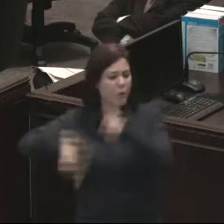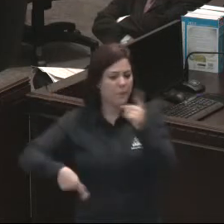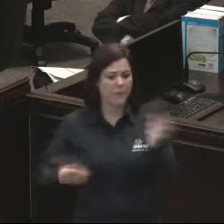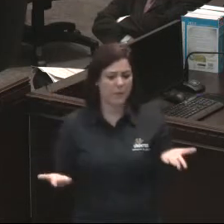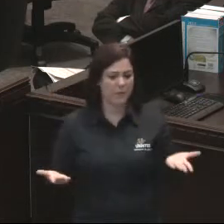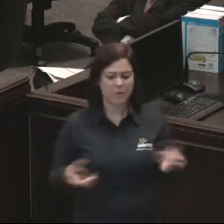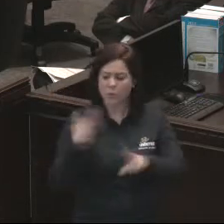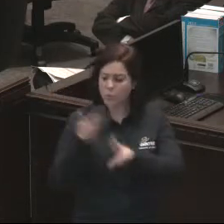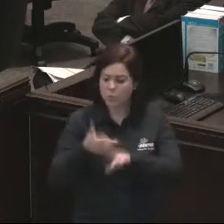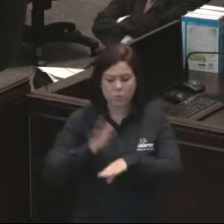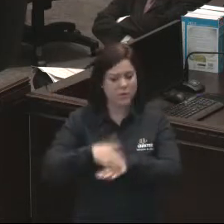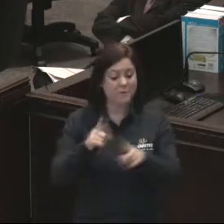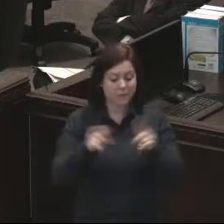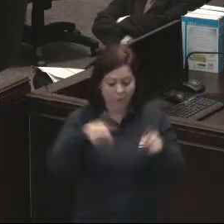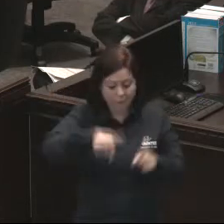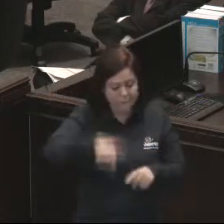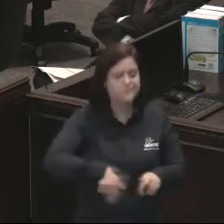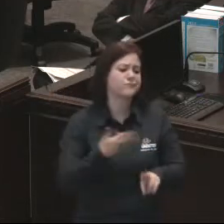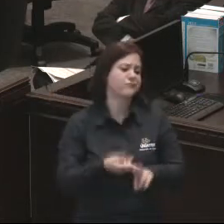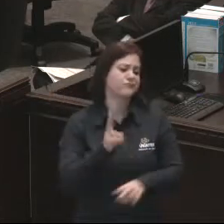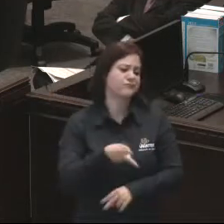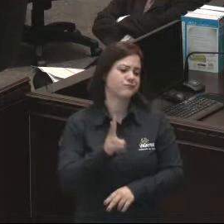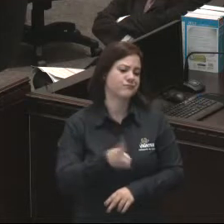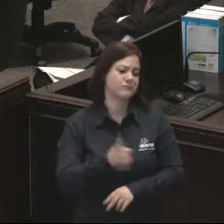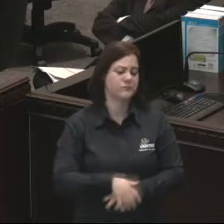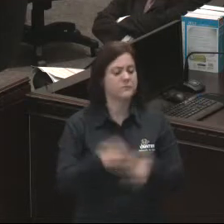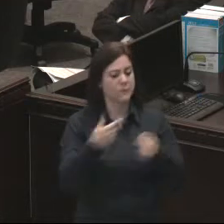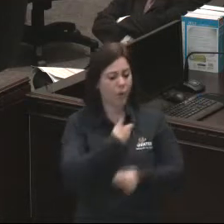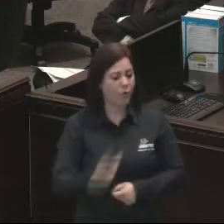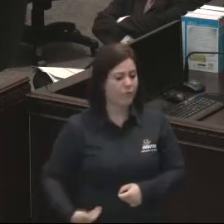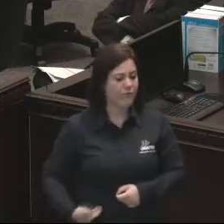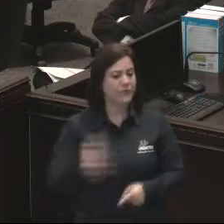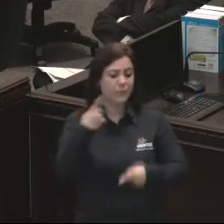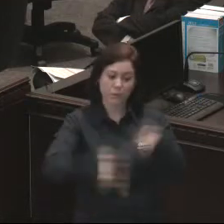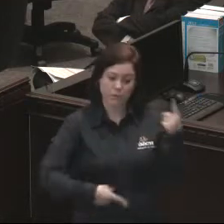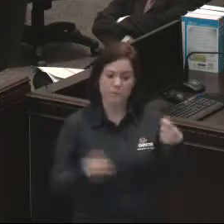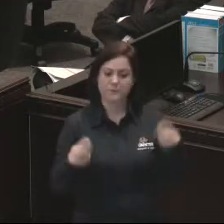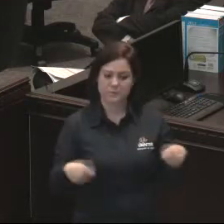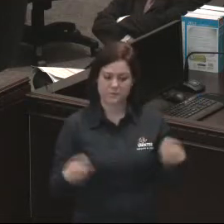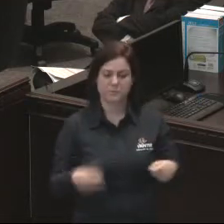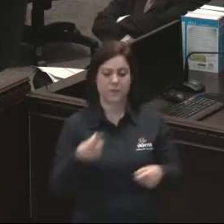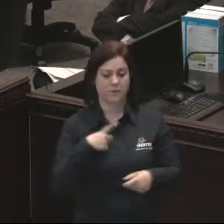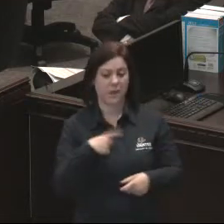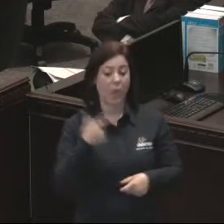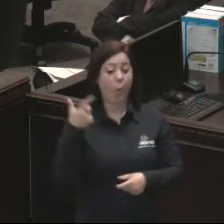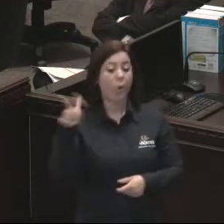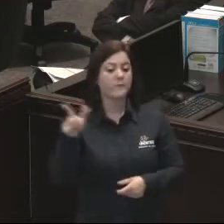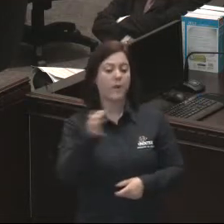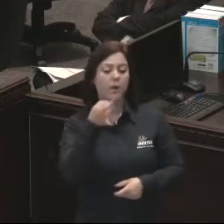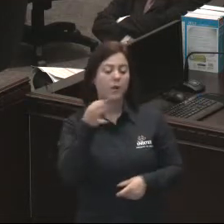são utilizados aqui ainda, né? Então, o governo tem que fazer essa proibição e dar alternativas